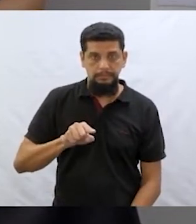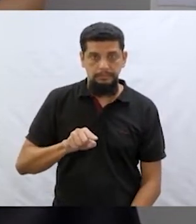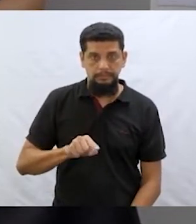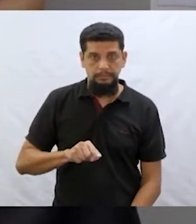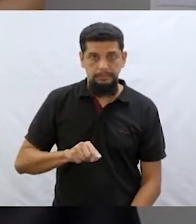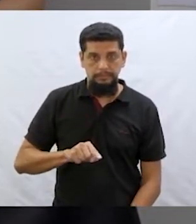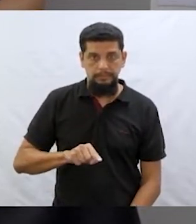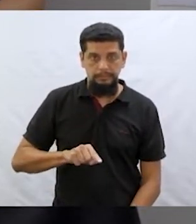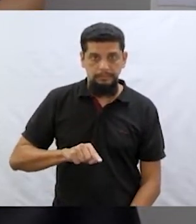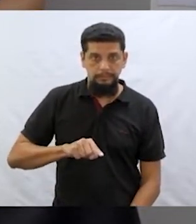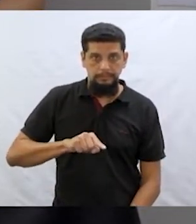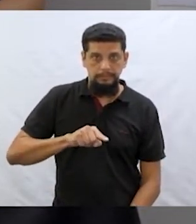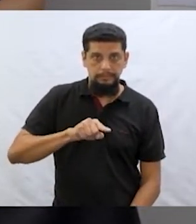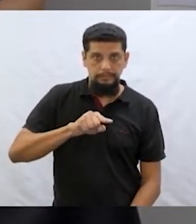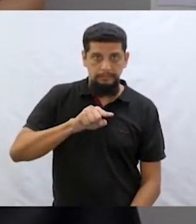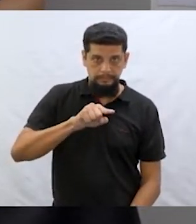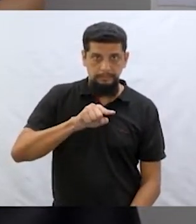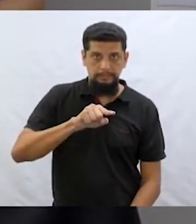Desceu,